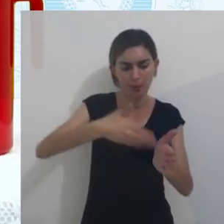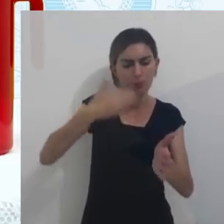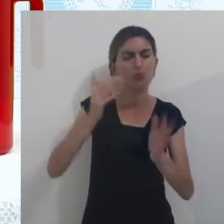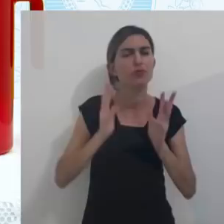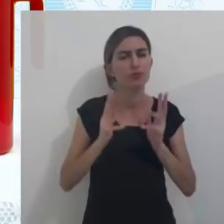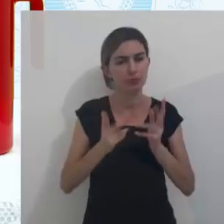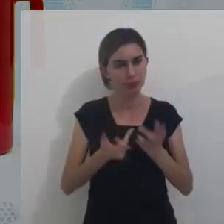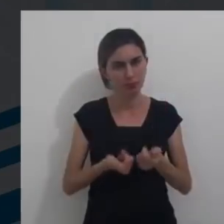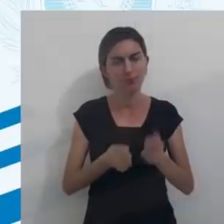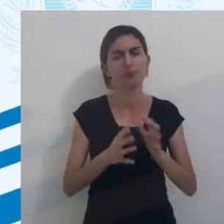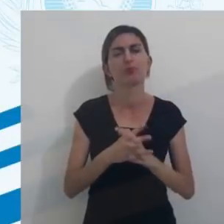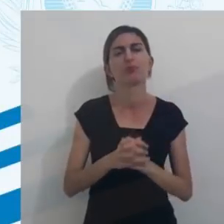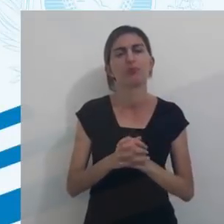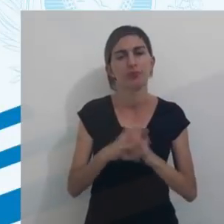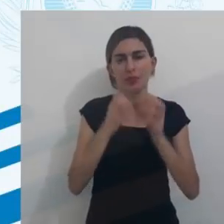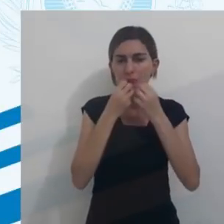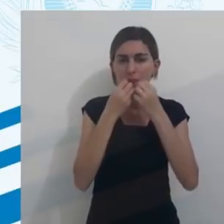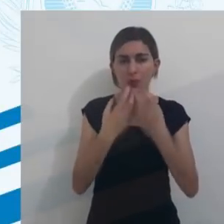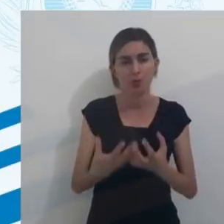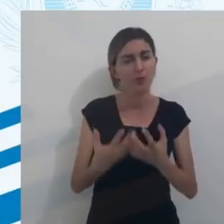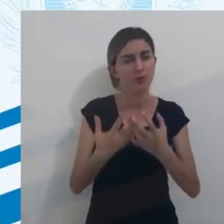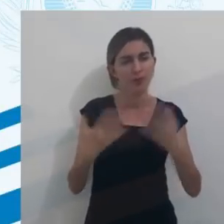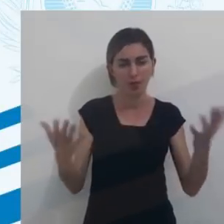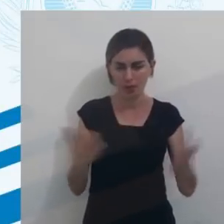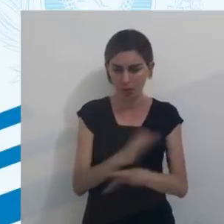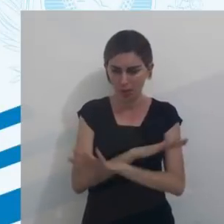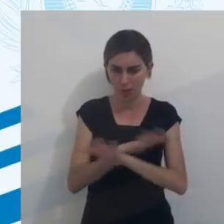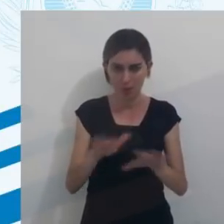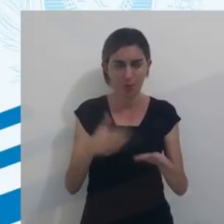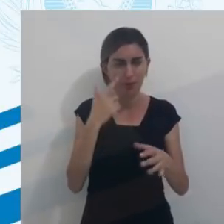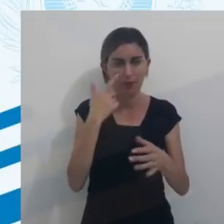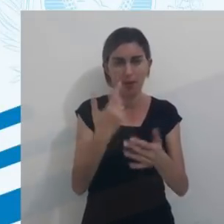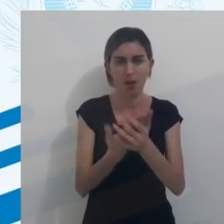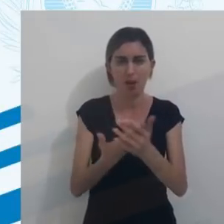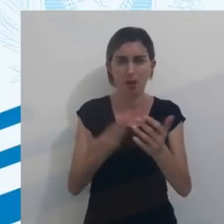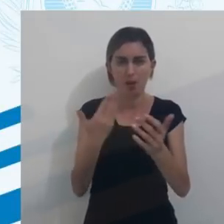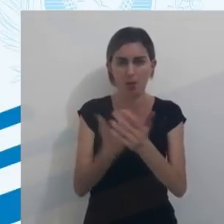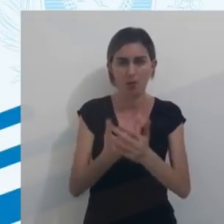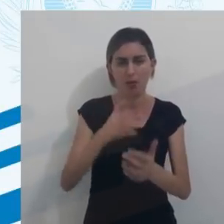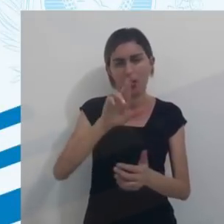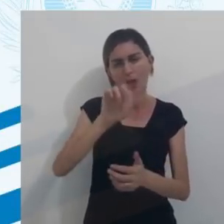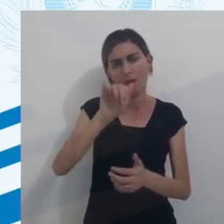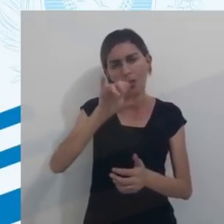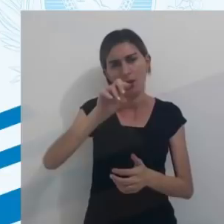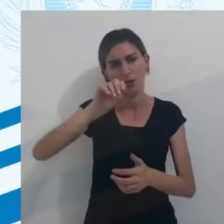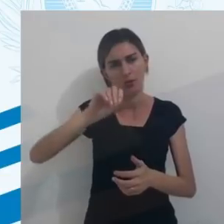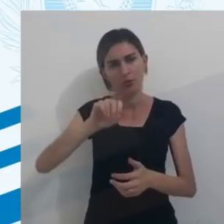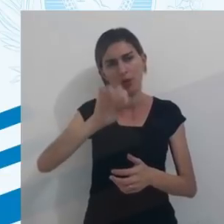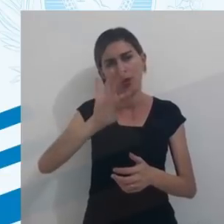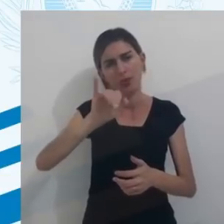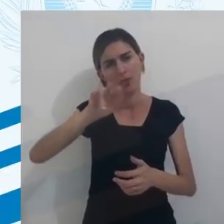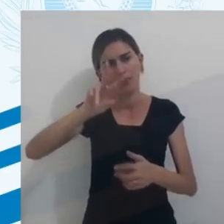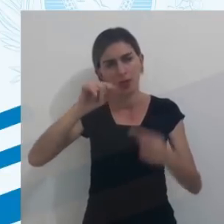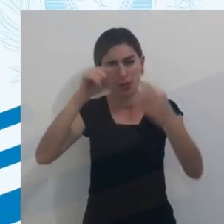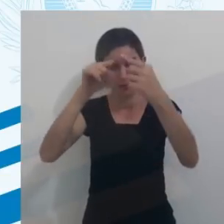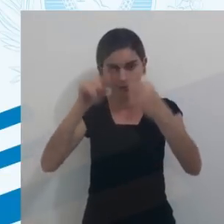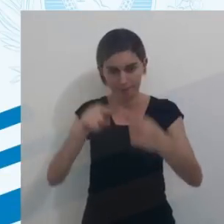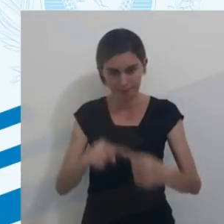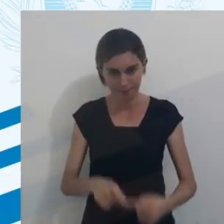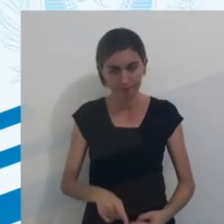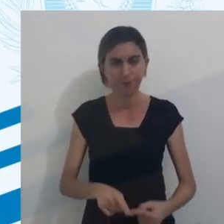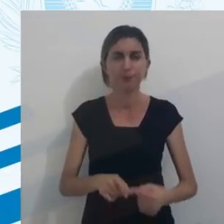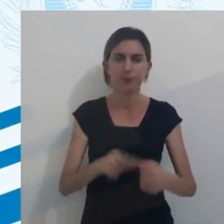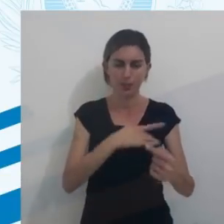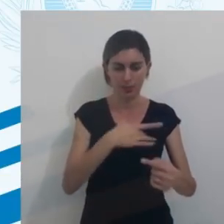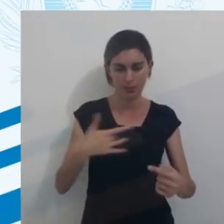ficar limpinho. Bom, pessoal, acabamos de ver a aula sobre radioatividade e suas aplicações